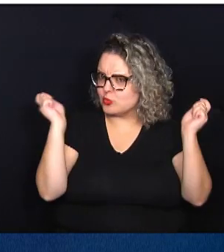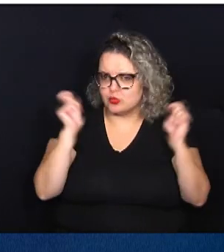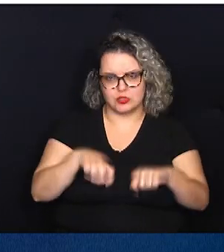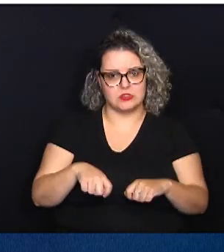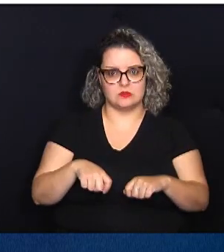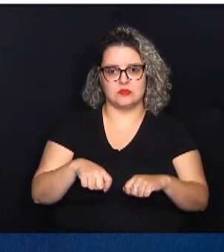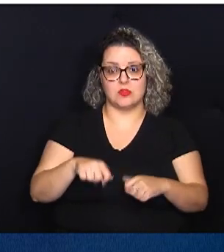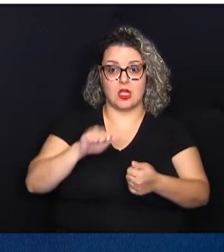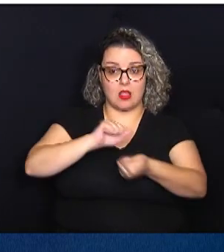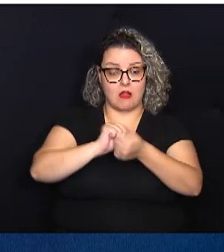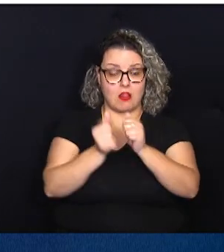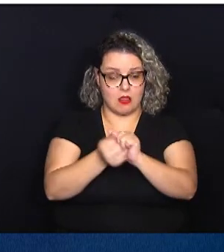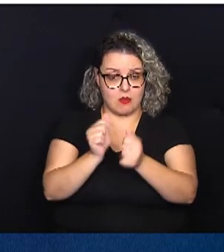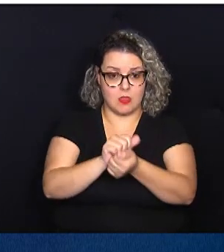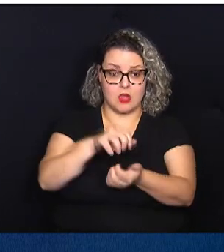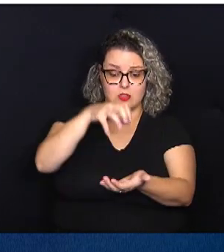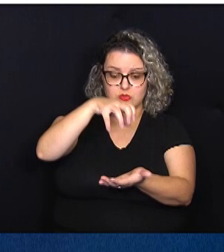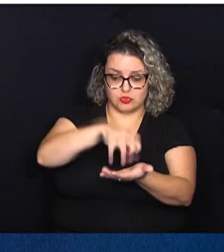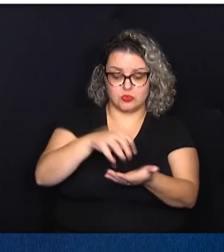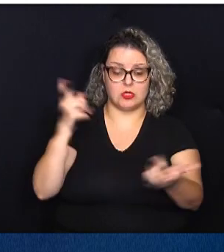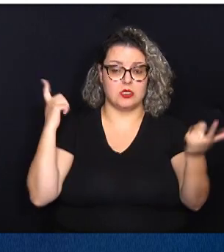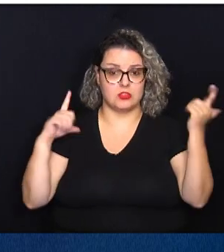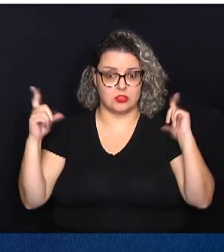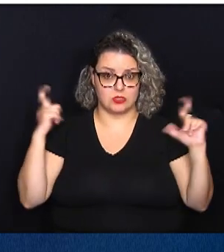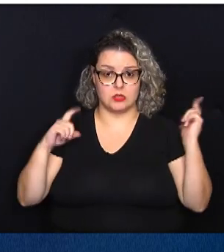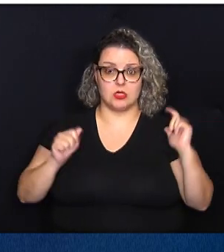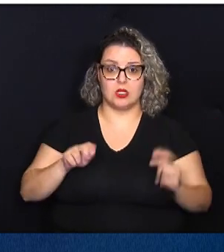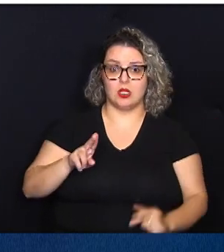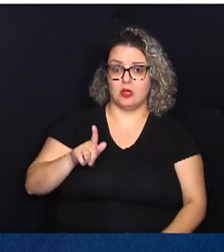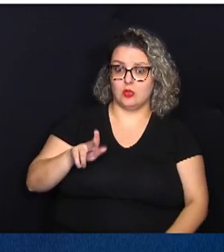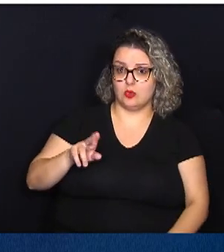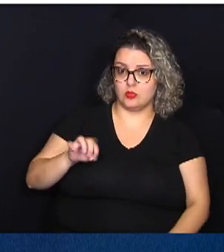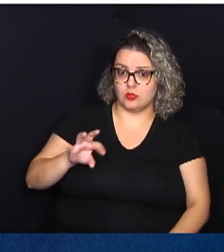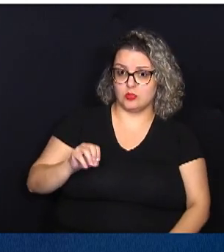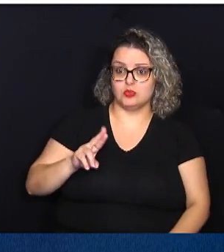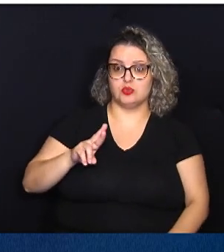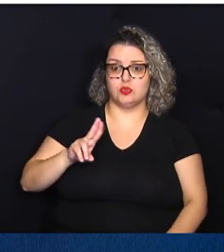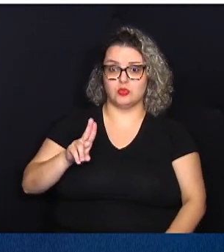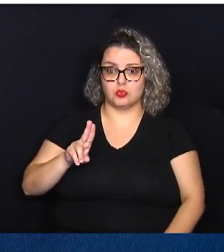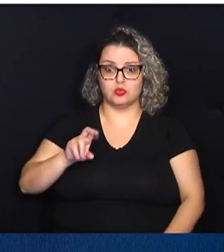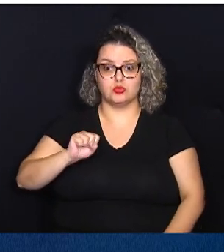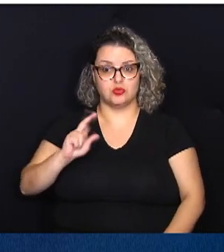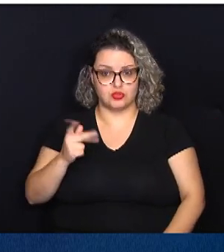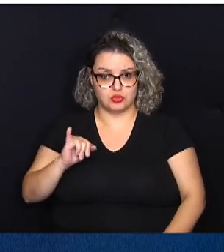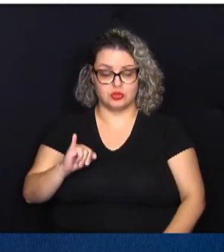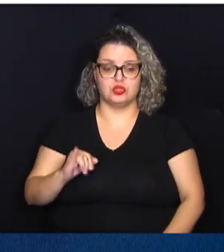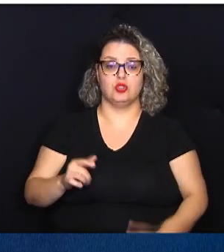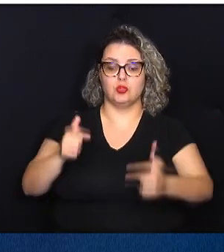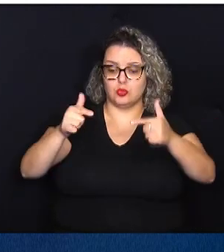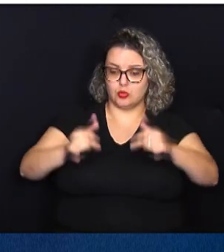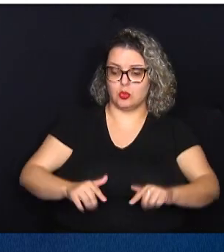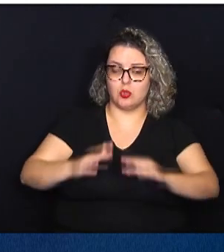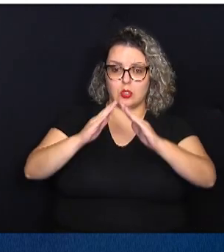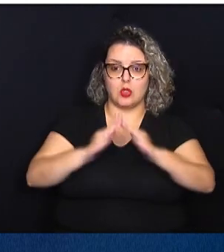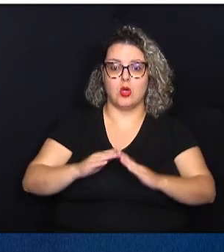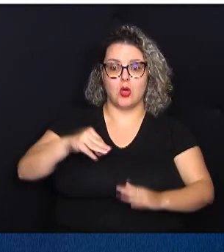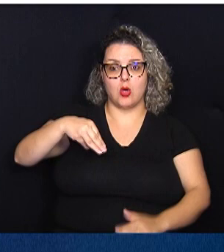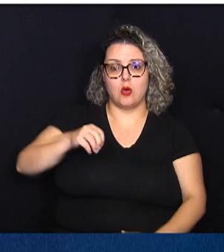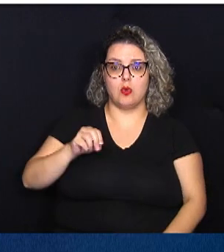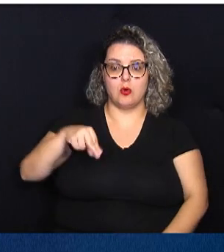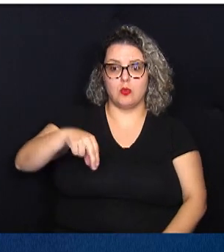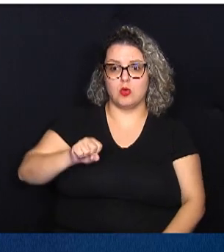breve possível a revitalização do Centro de Lazer Augusto Rush localizado no conjunto habitacional